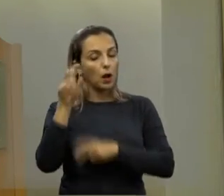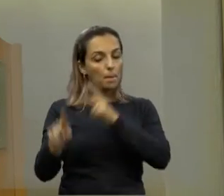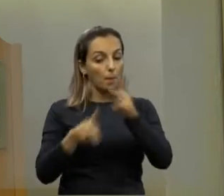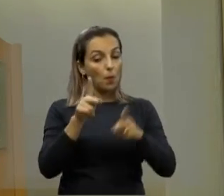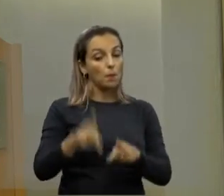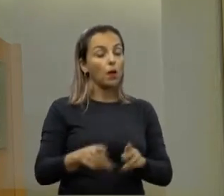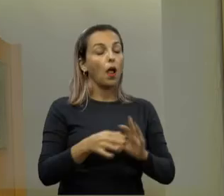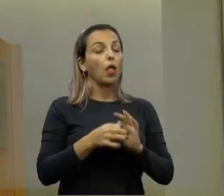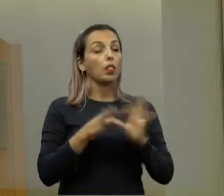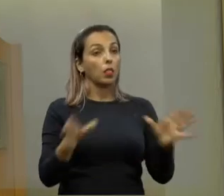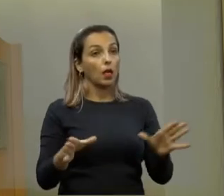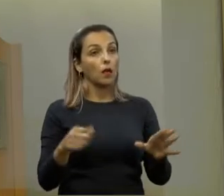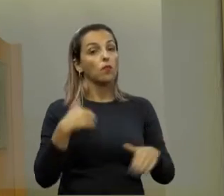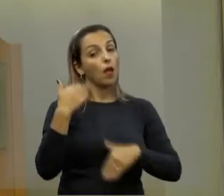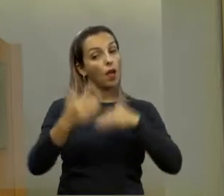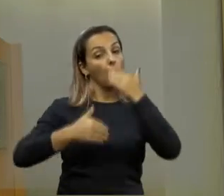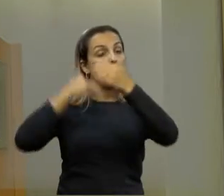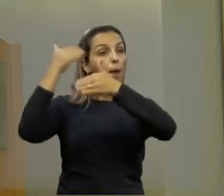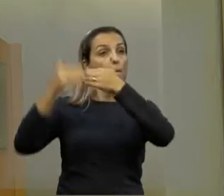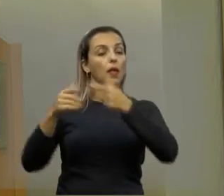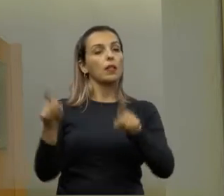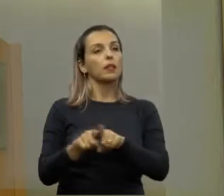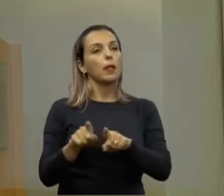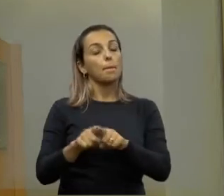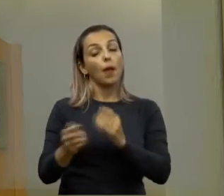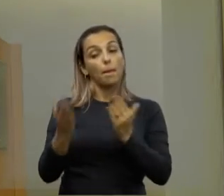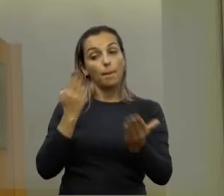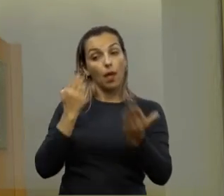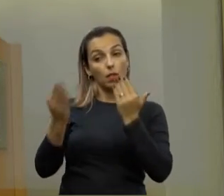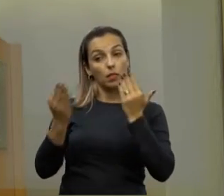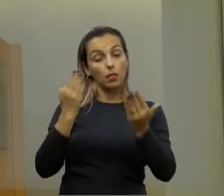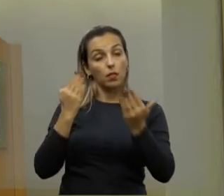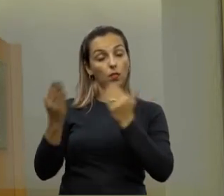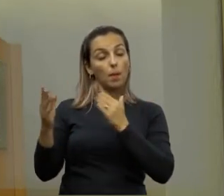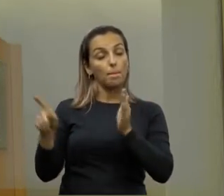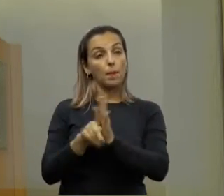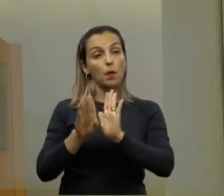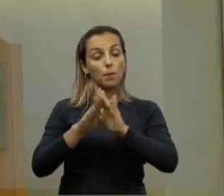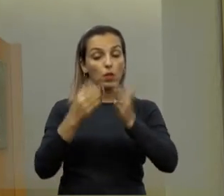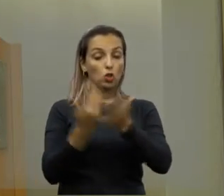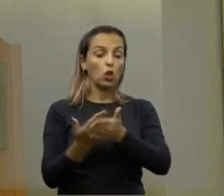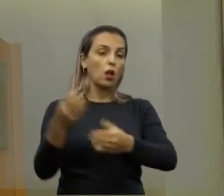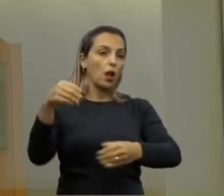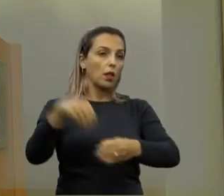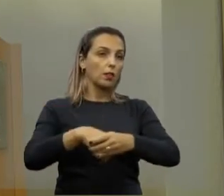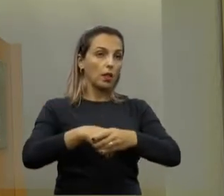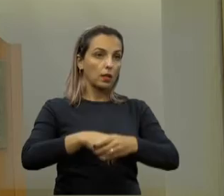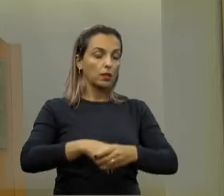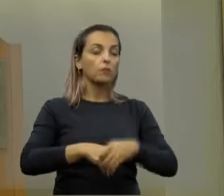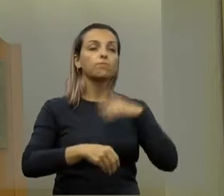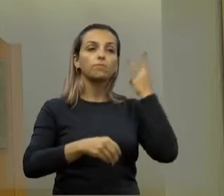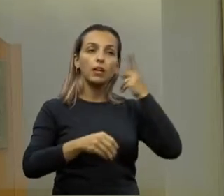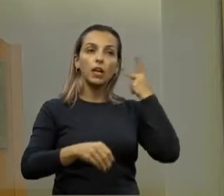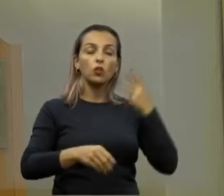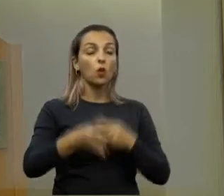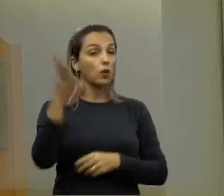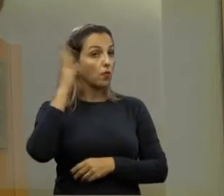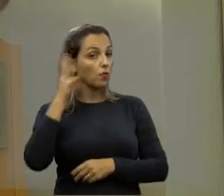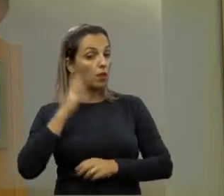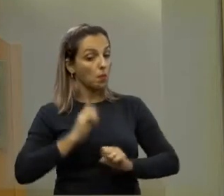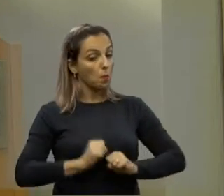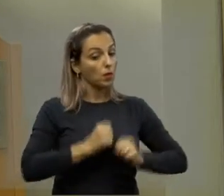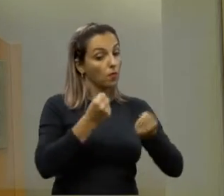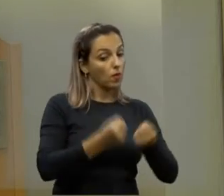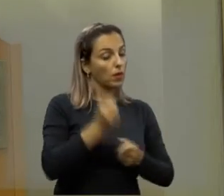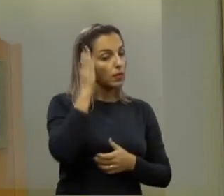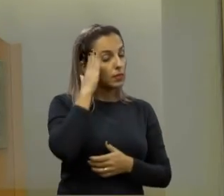no processo de garantia de psicólogos nas escolas como a vereadora Filipa Brunelli amar defensor dessa proposta e sabe a